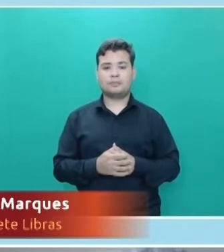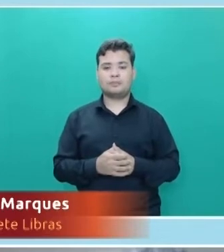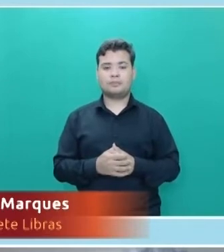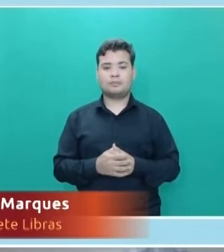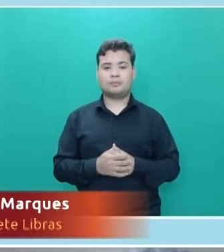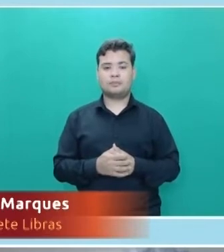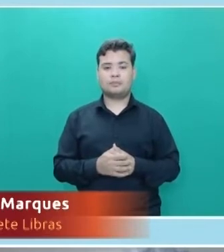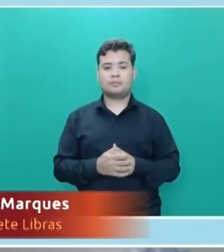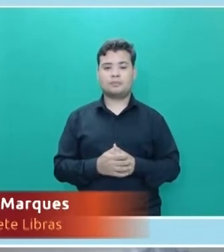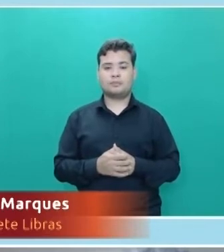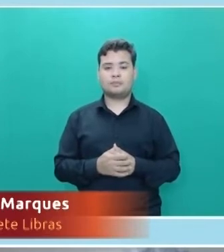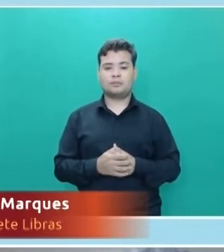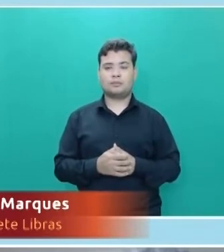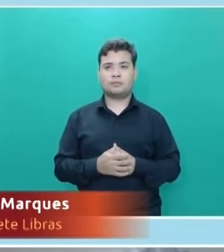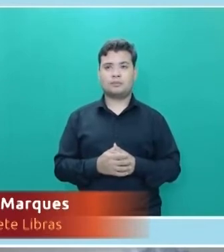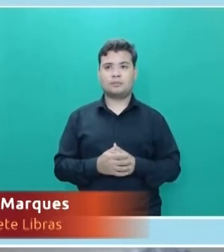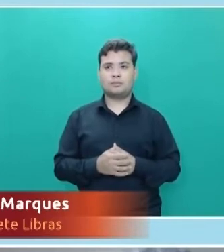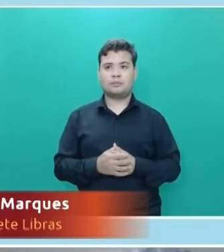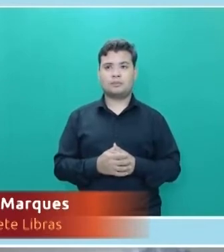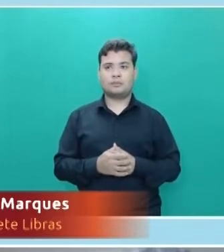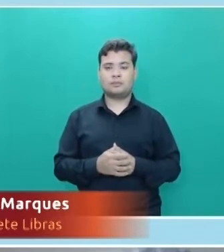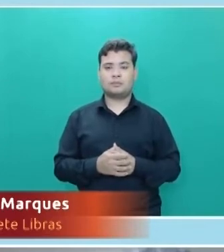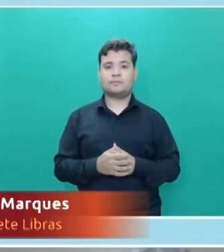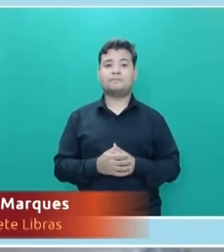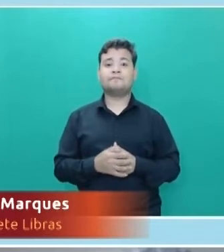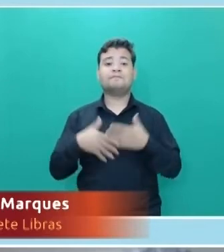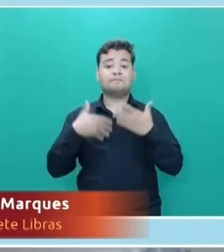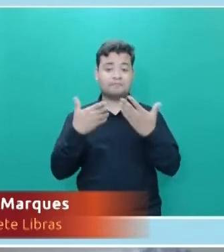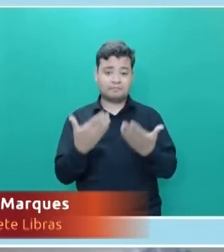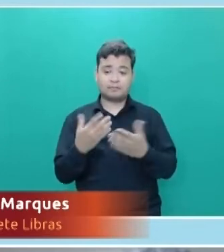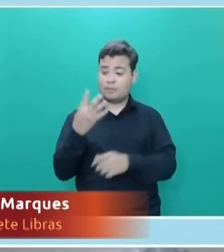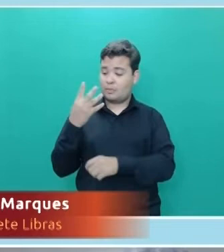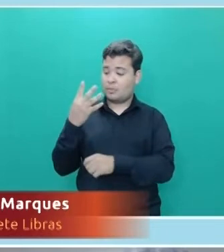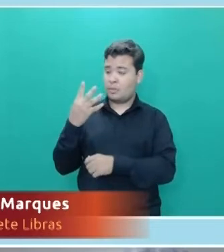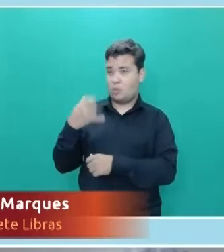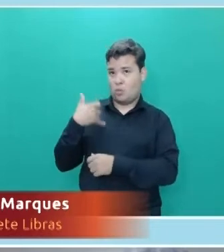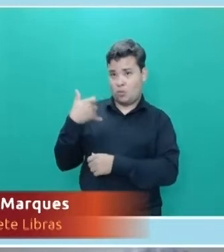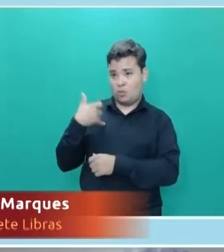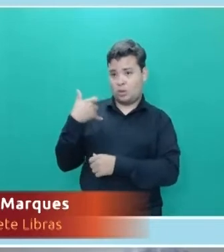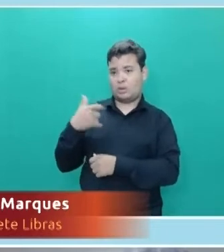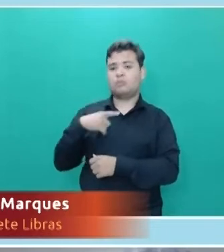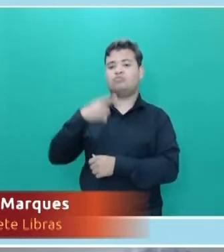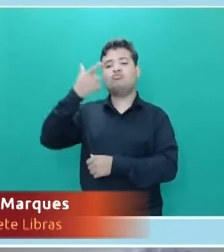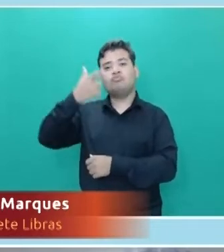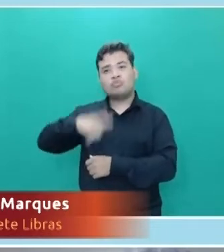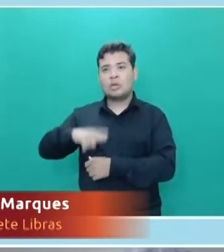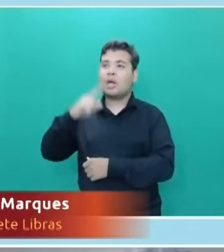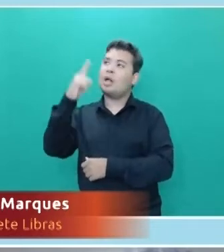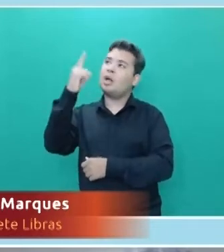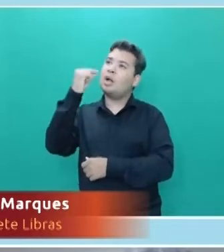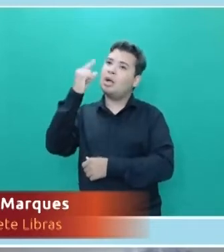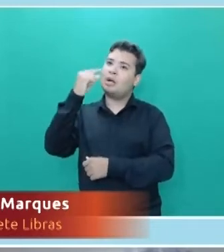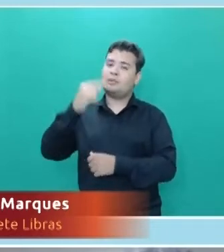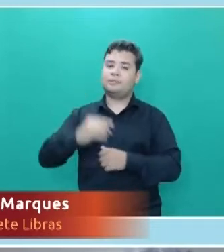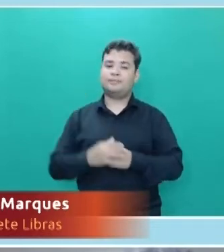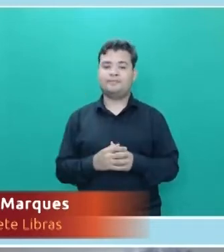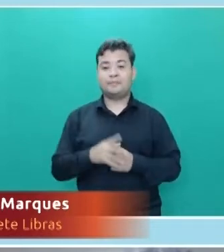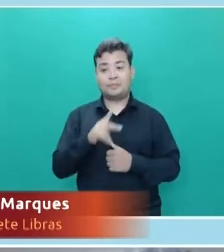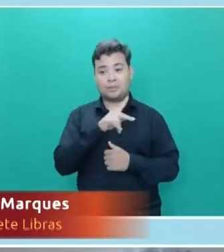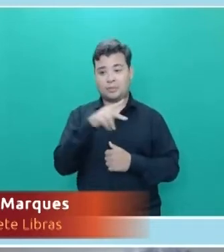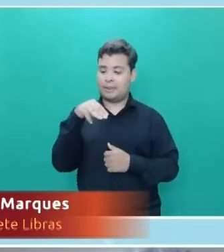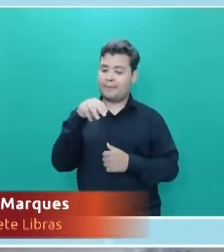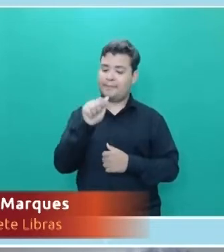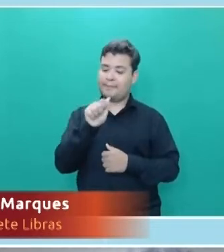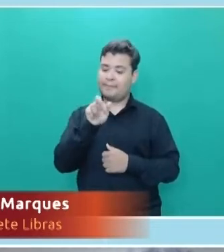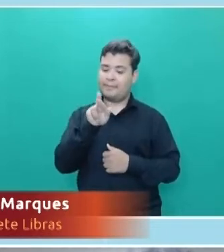recebeu aí no primeiro ano de vida. Depois, aos 4 anos, o segundo reforço. Como a professora Maria Edna disse, alguns